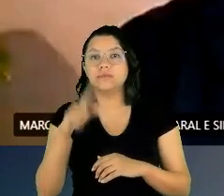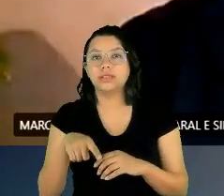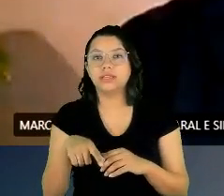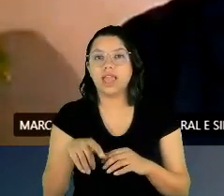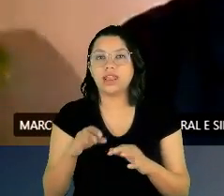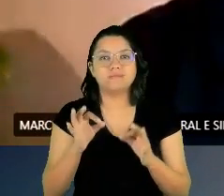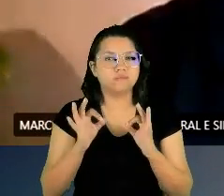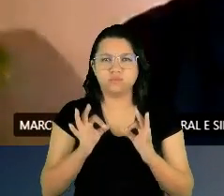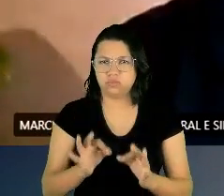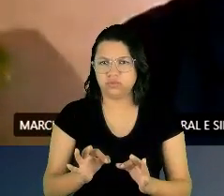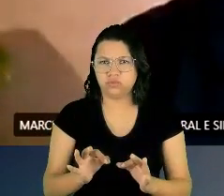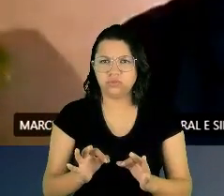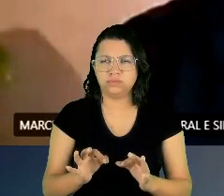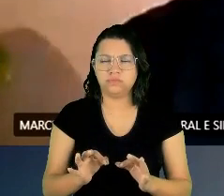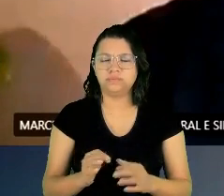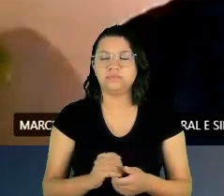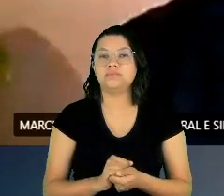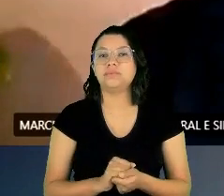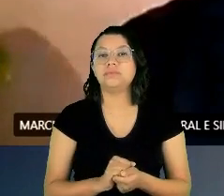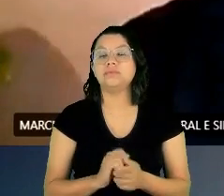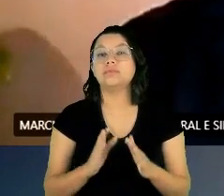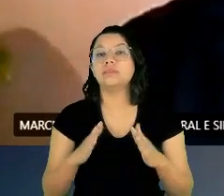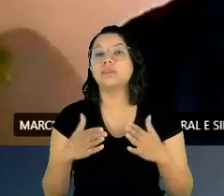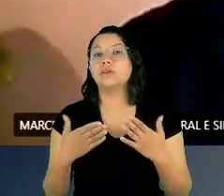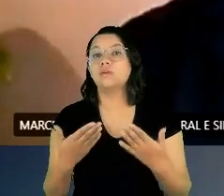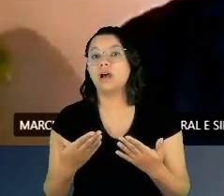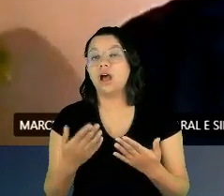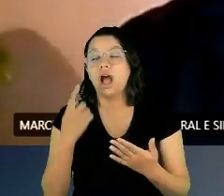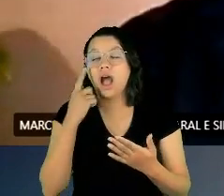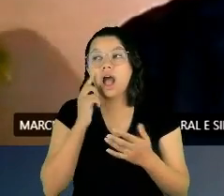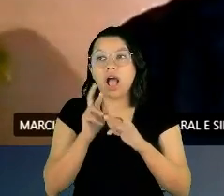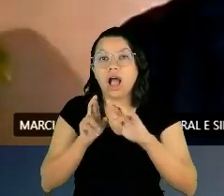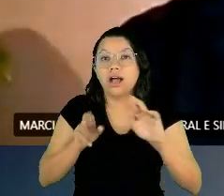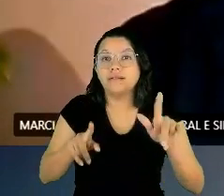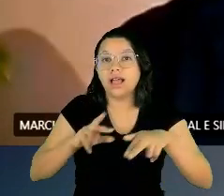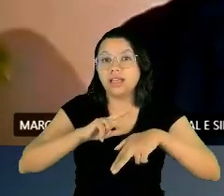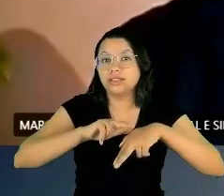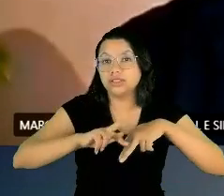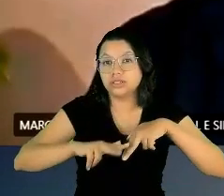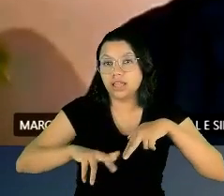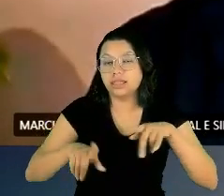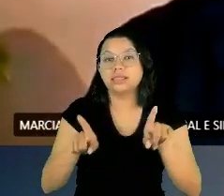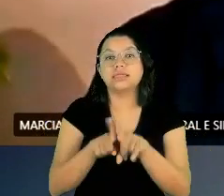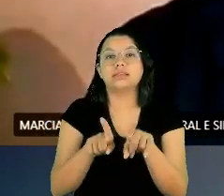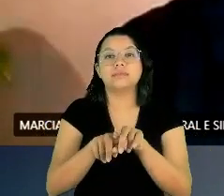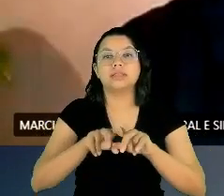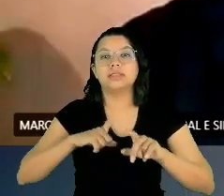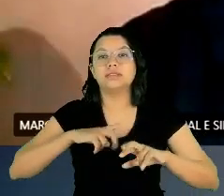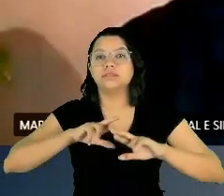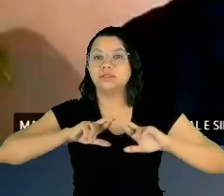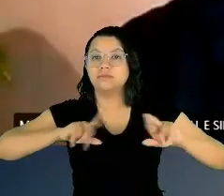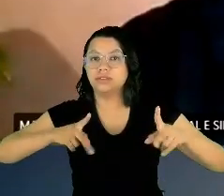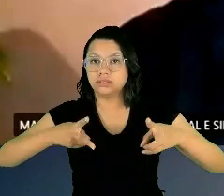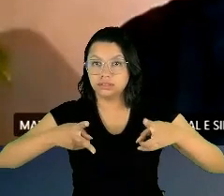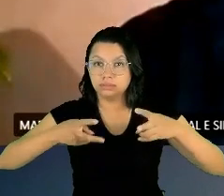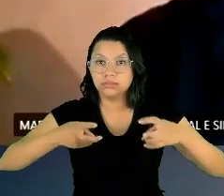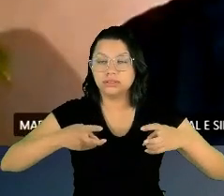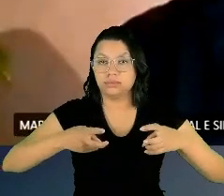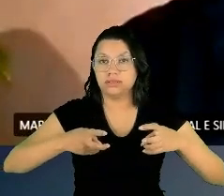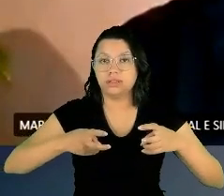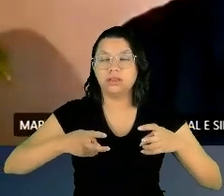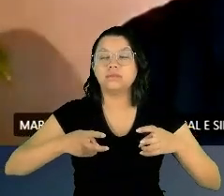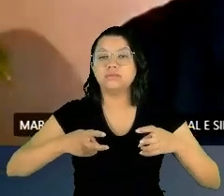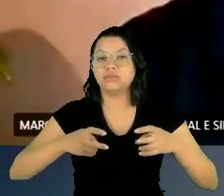processou realmente como injustiça. E quando a gente foi ver da diferença de gênero, também teve diferença